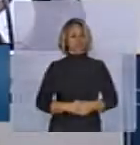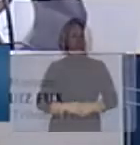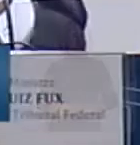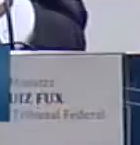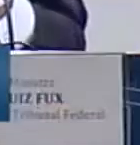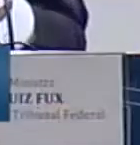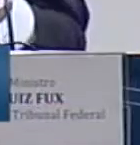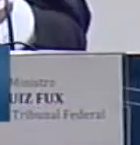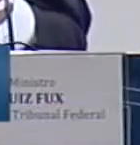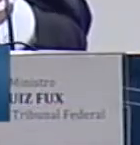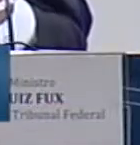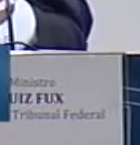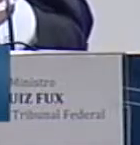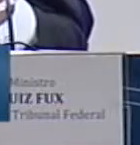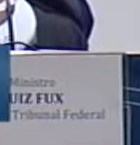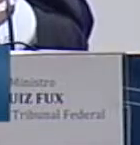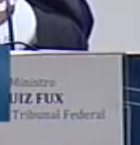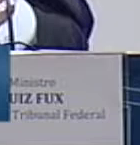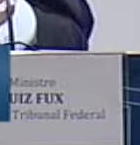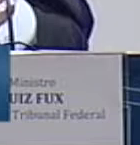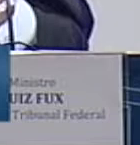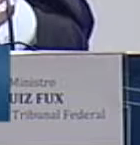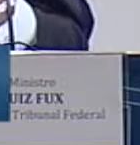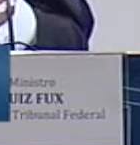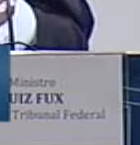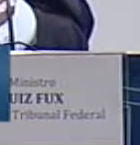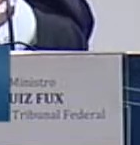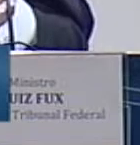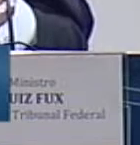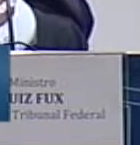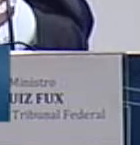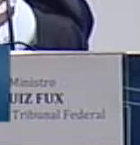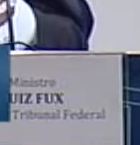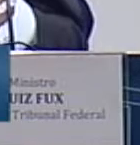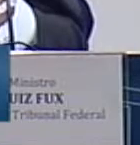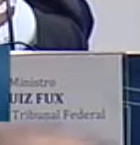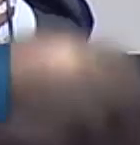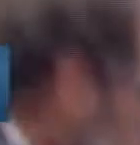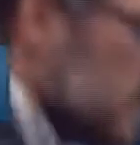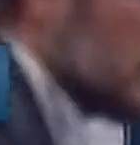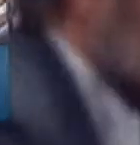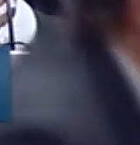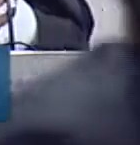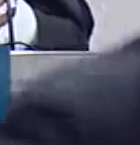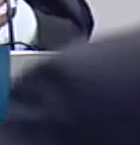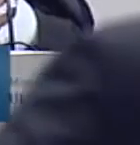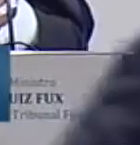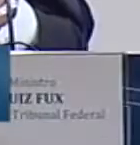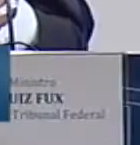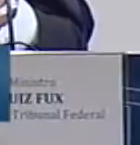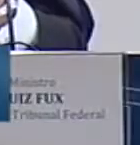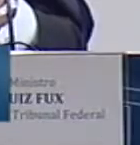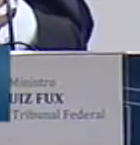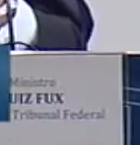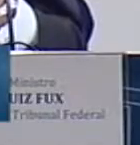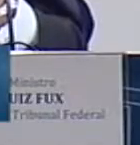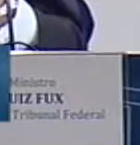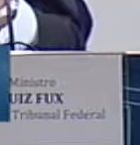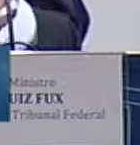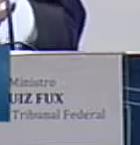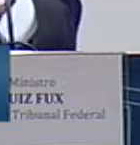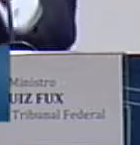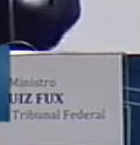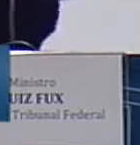Eu convido agora a assumir a tribuna o Dr. Paulo Schmidt, vice-presidente da Associação Brasileira de Produção de